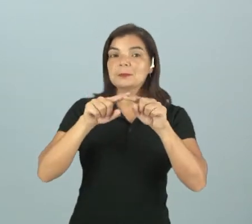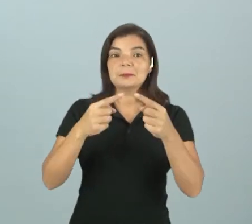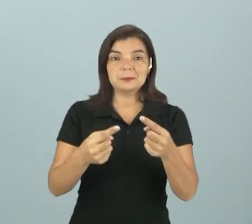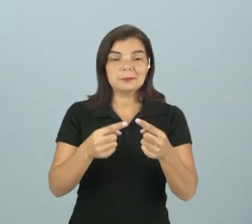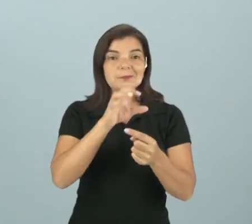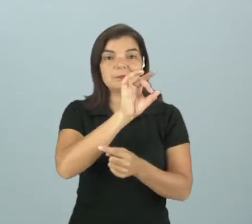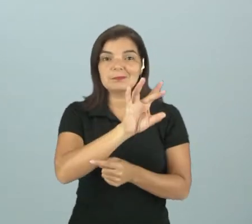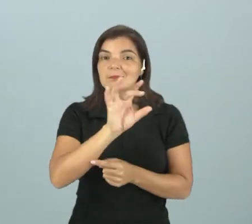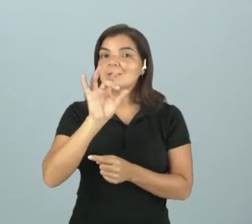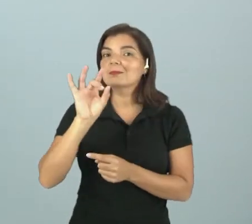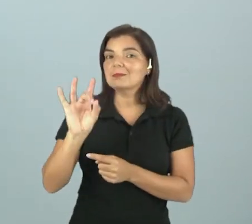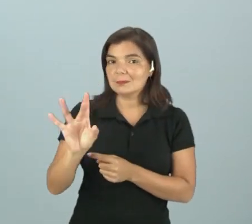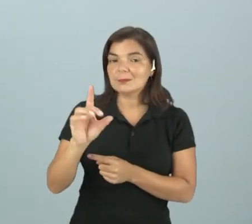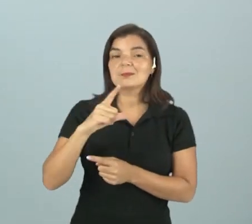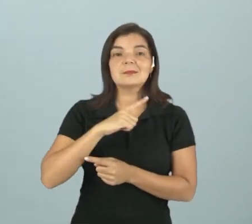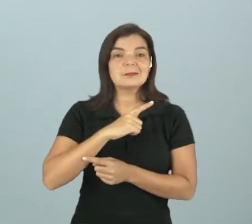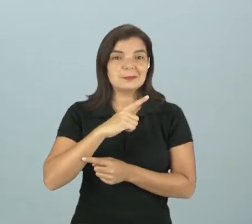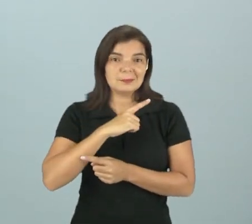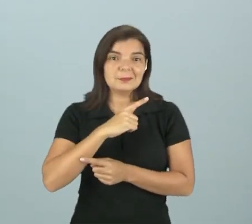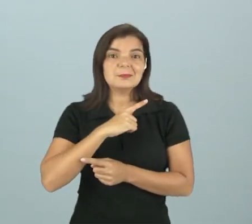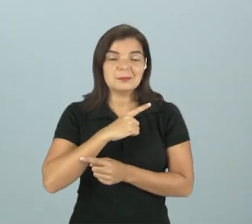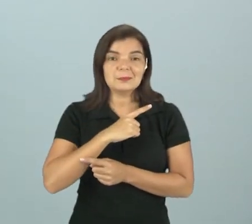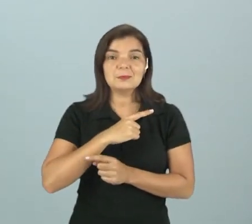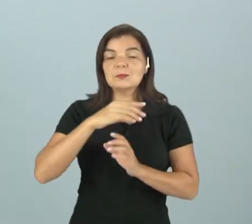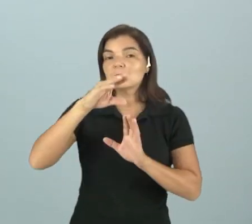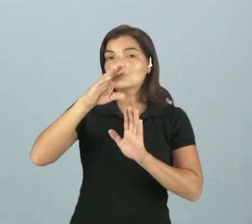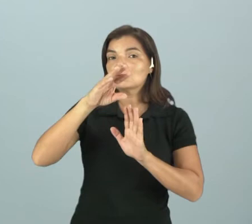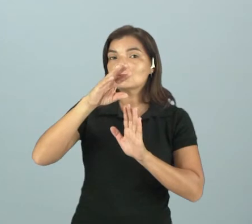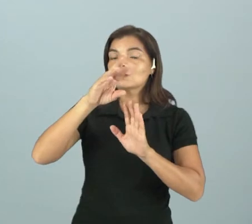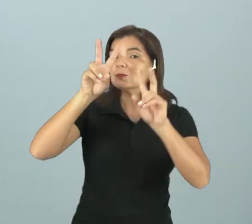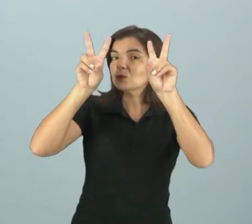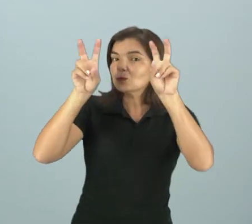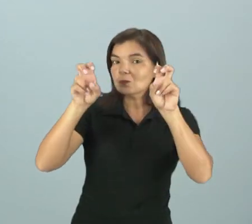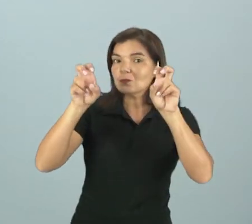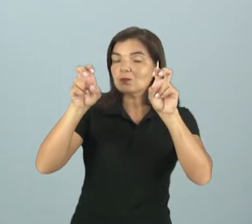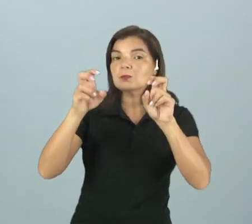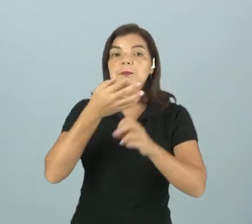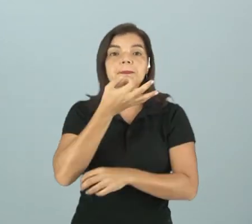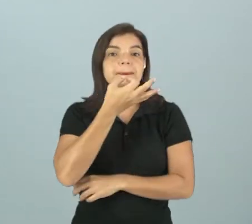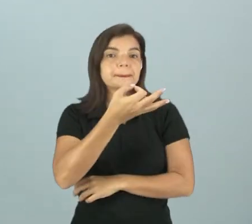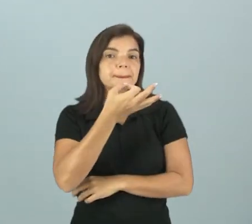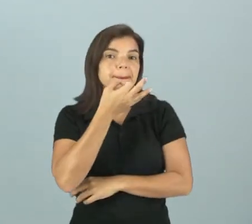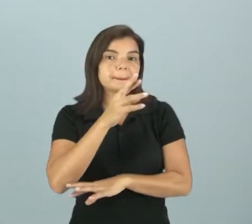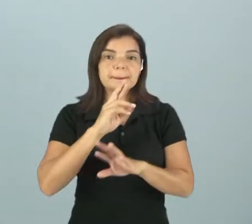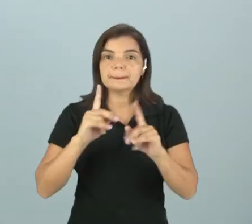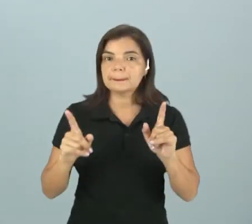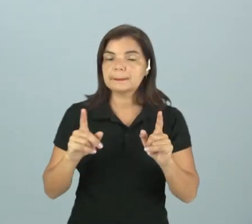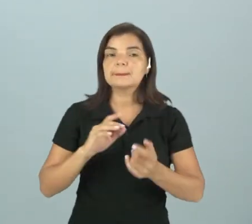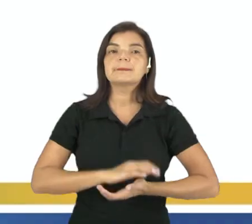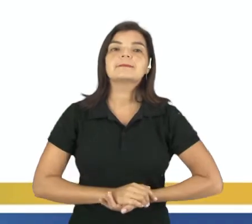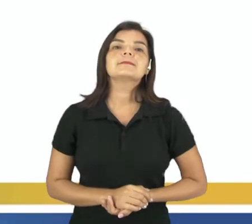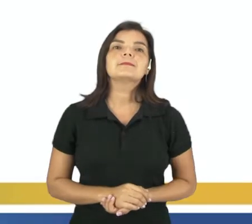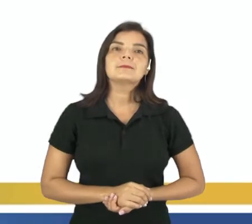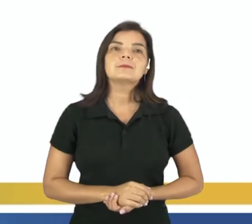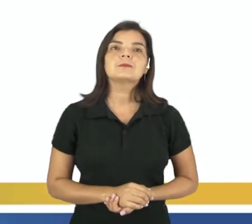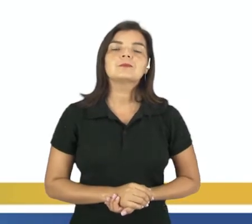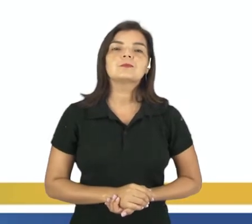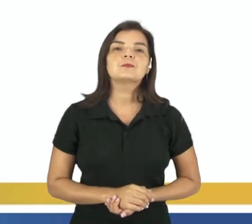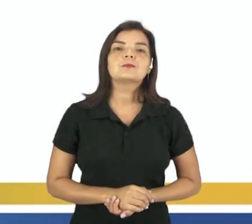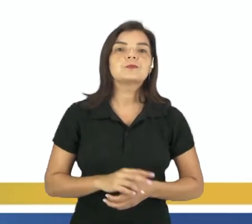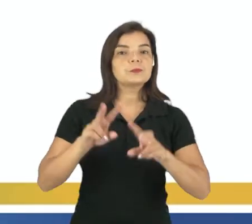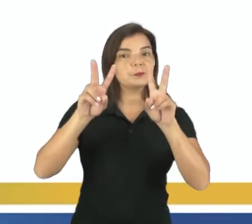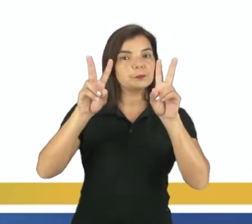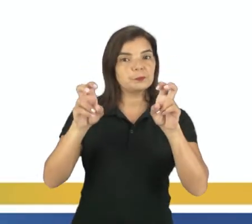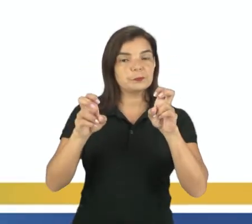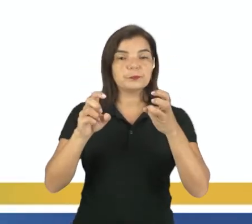mas que cada uma coloca dentro do título um posicionamento diferente. Olha o